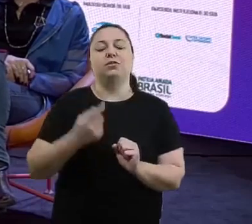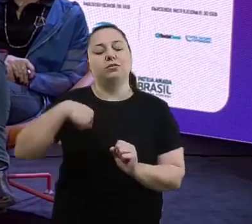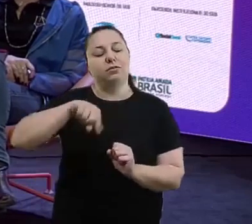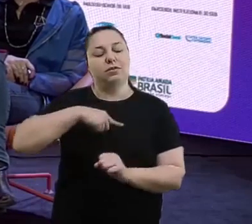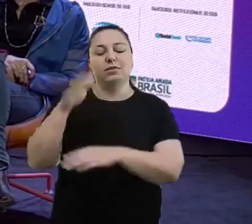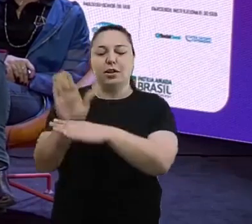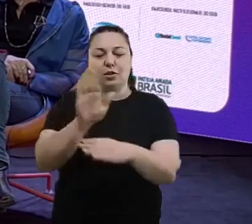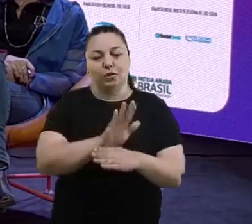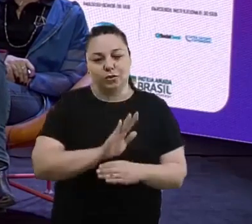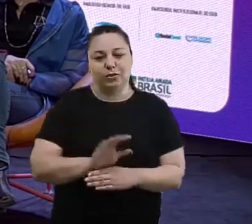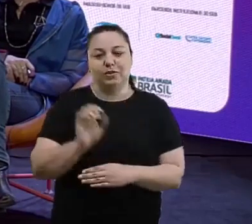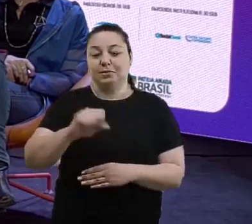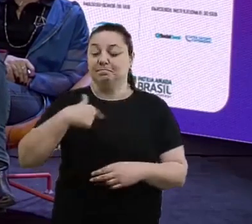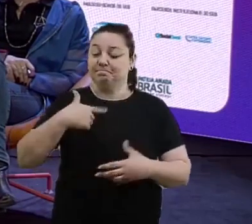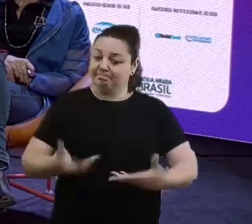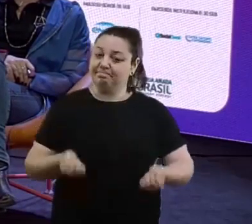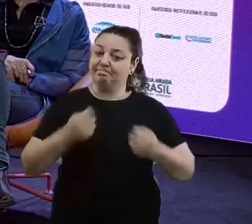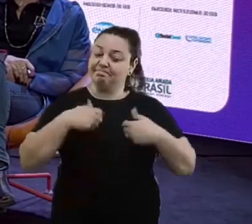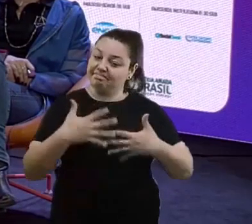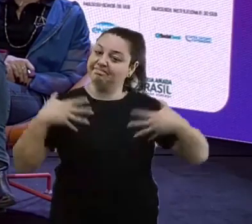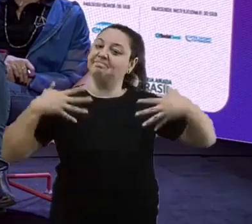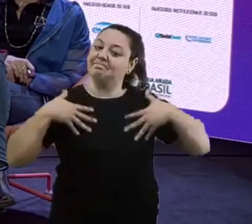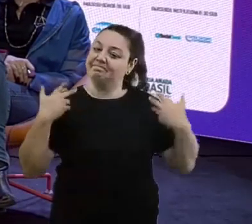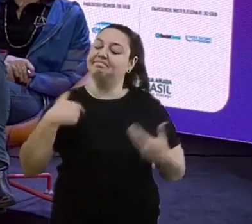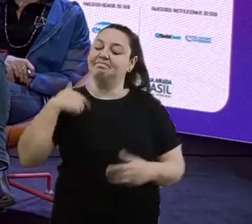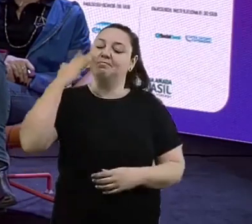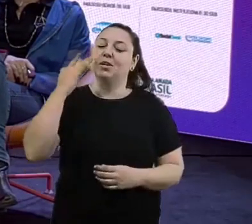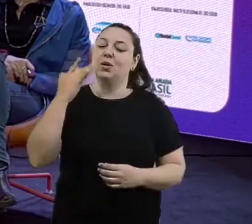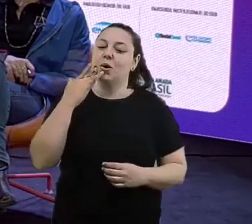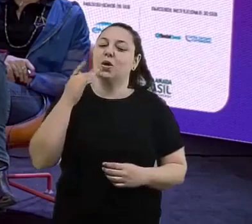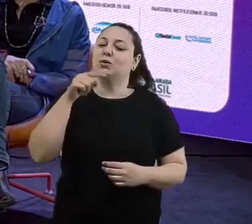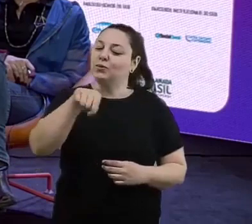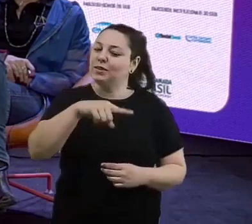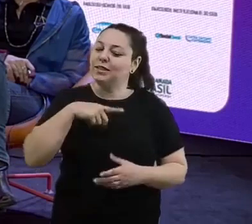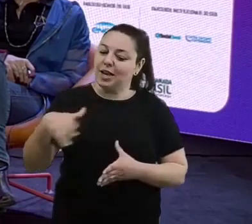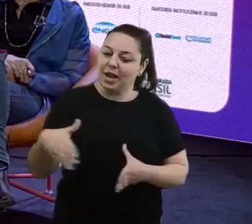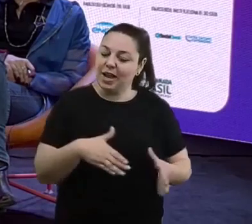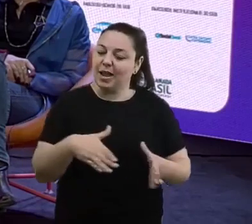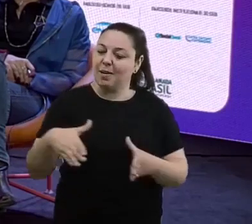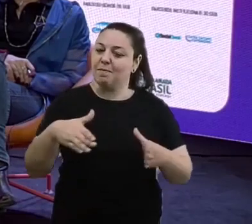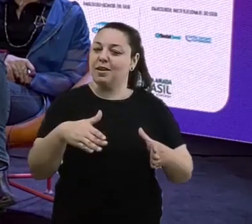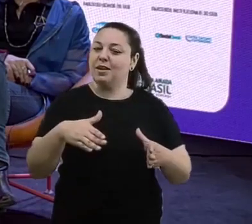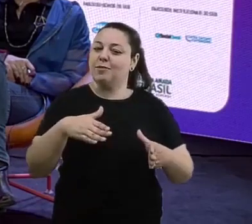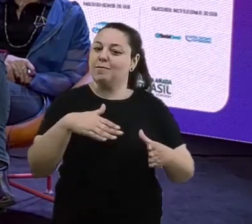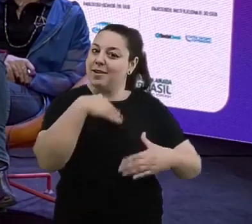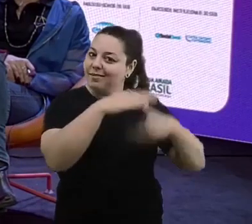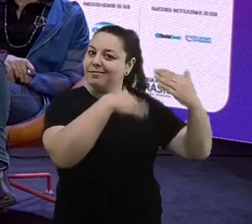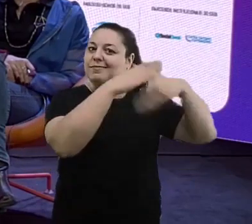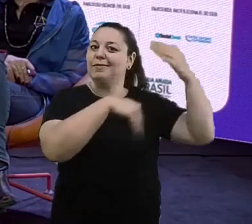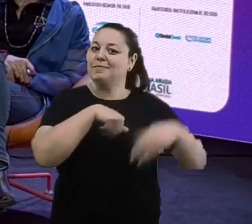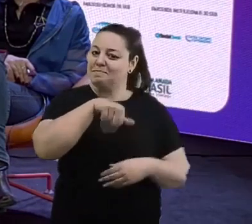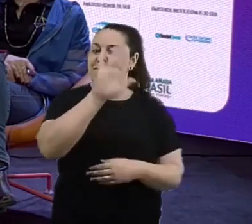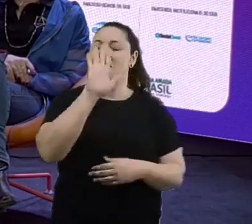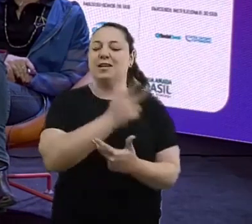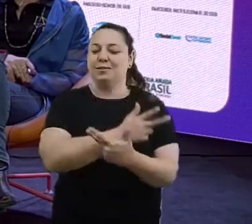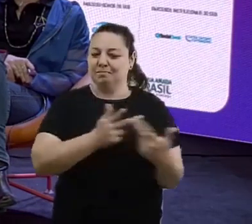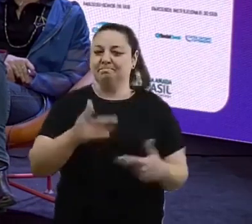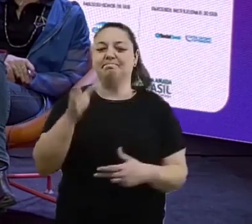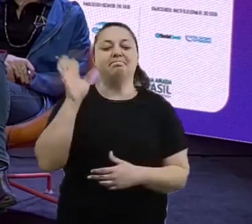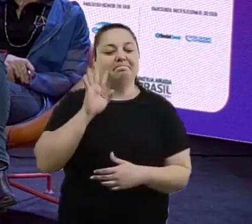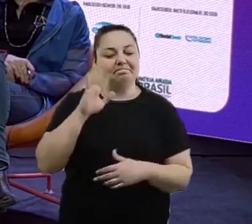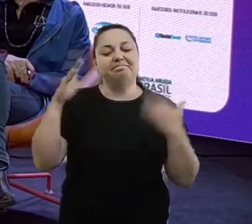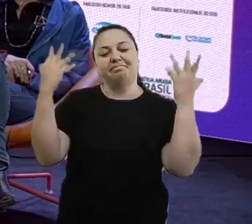histórica do abate de bovinos, aí trabalhando com 3 anos, 2018 a 2020, onde foi possível verificar, né, dentro desses